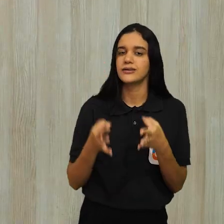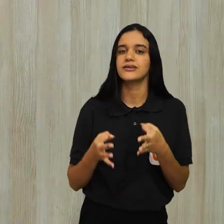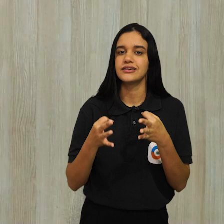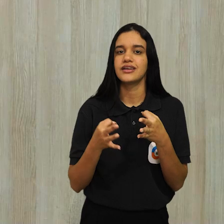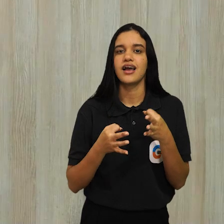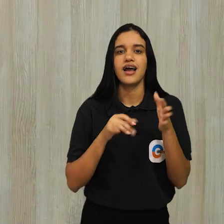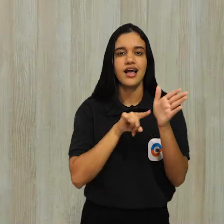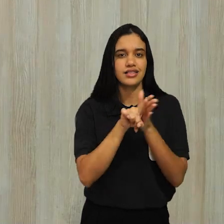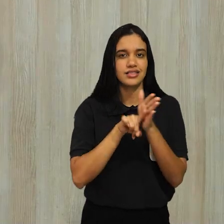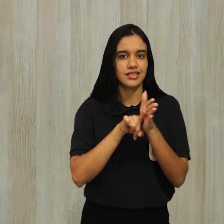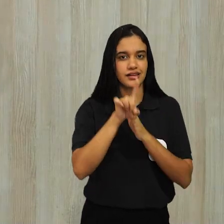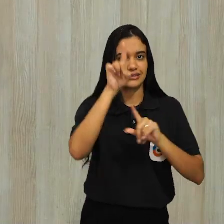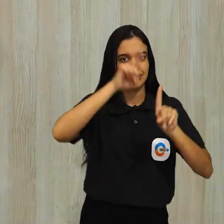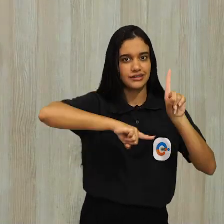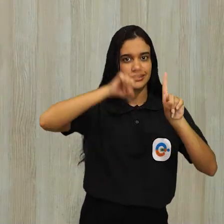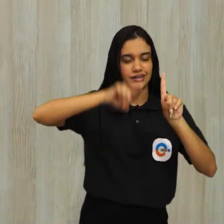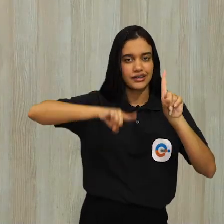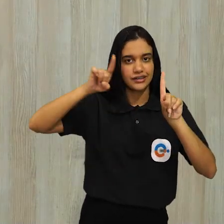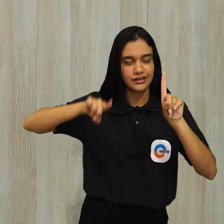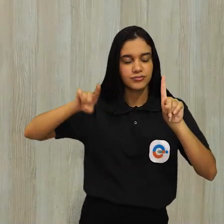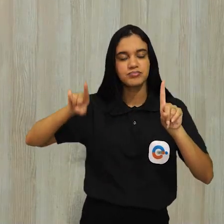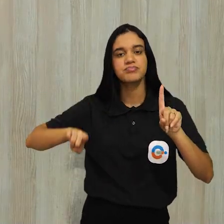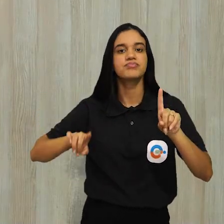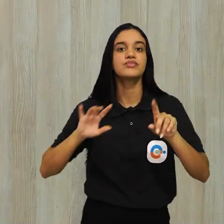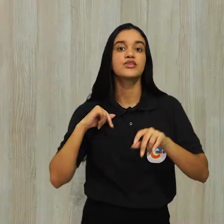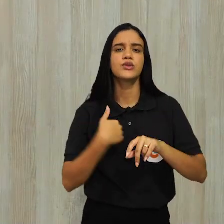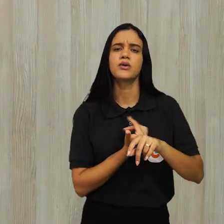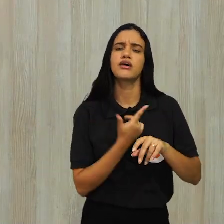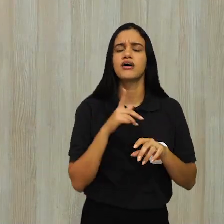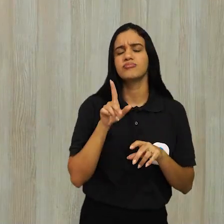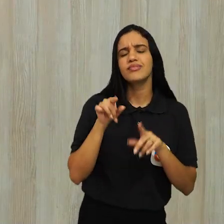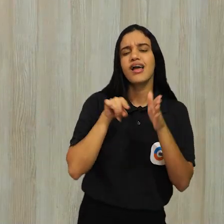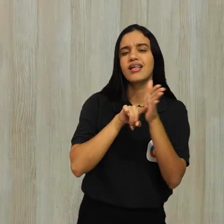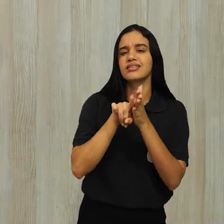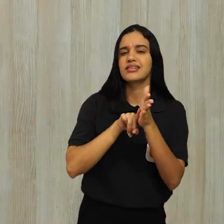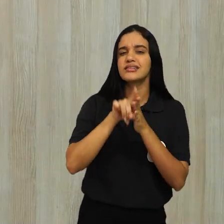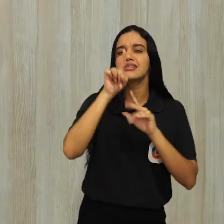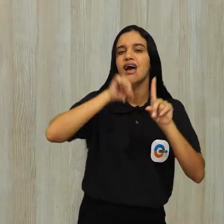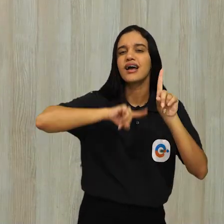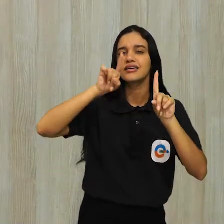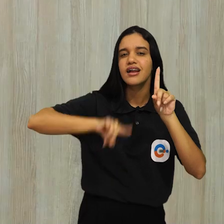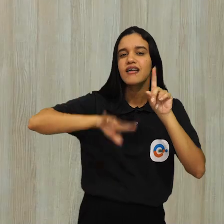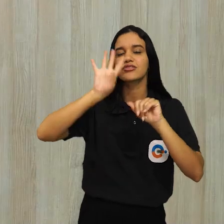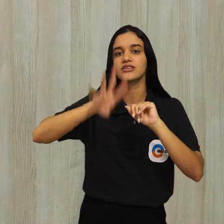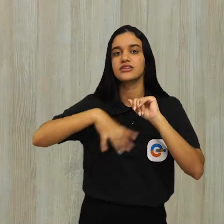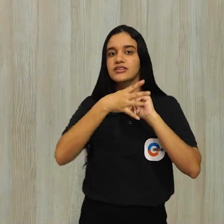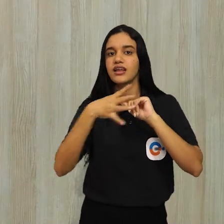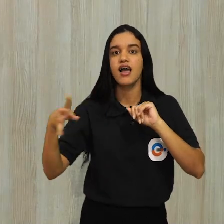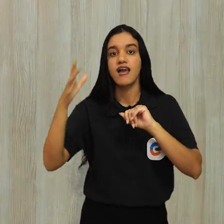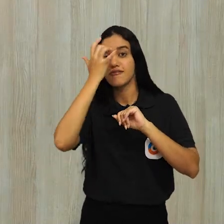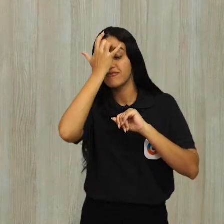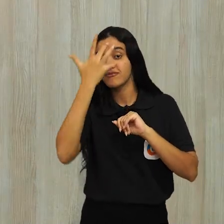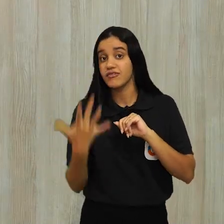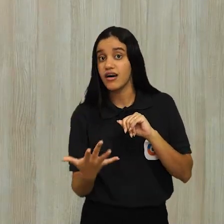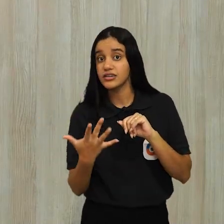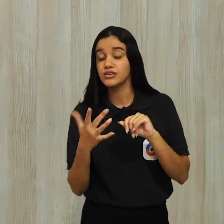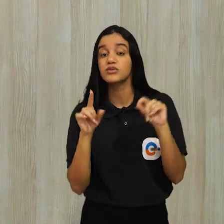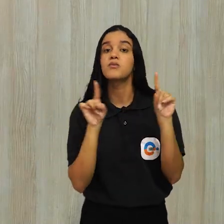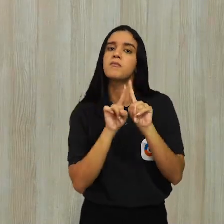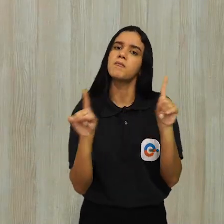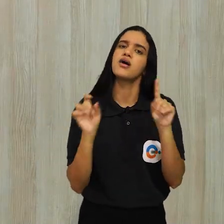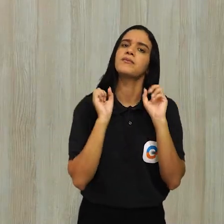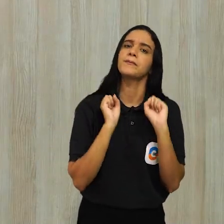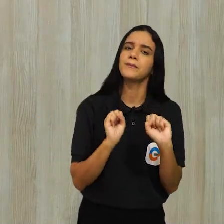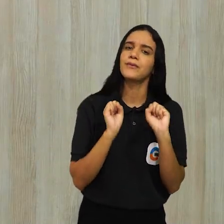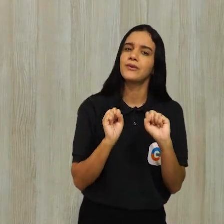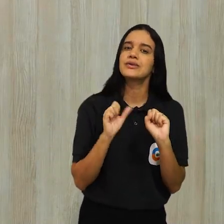com a análise de gráfico. Muitas vezes a gente vai, analisar gráfico, analisar tabela é muito fácil, mas